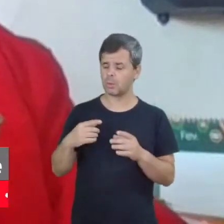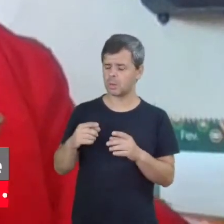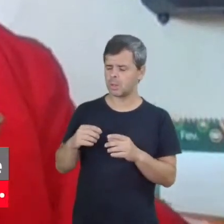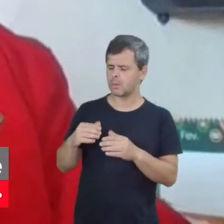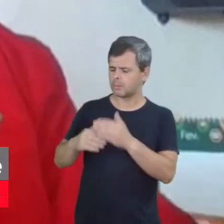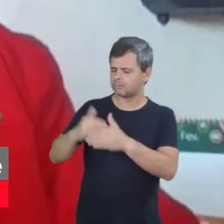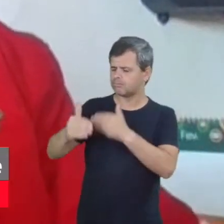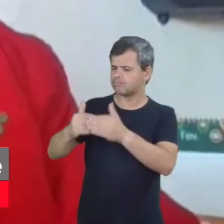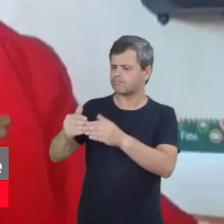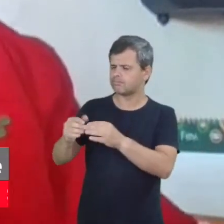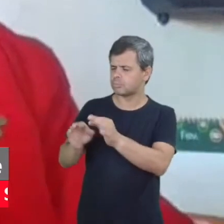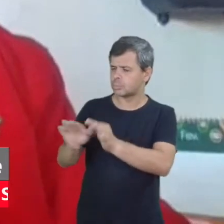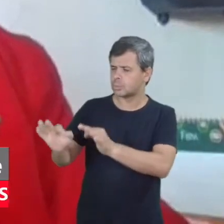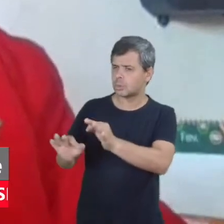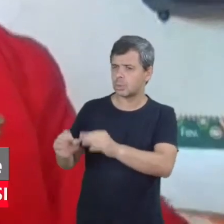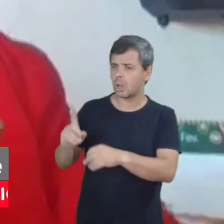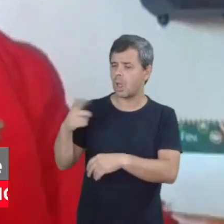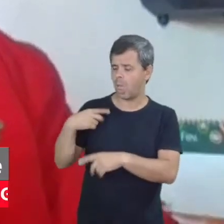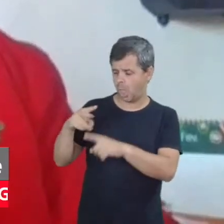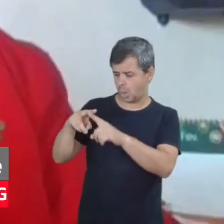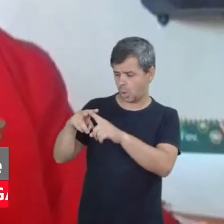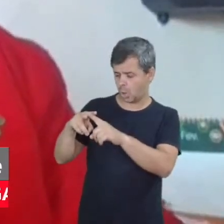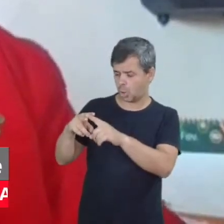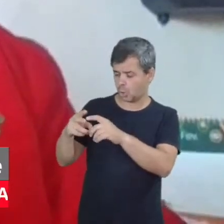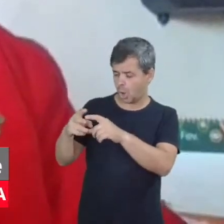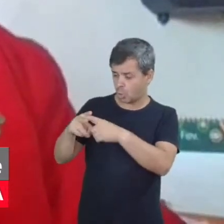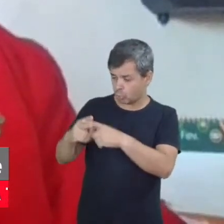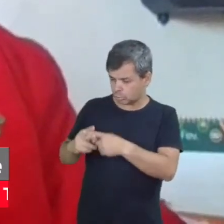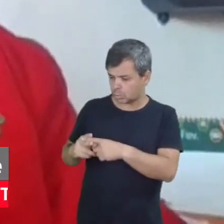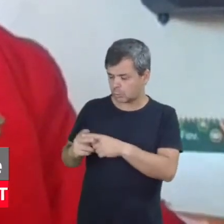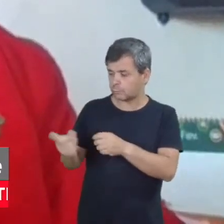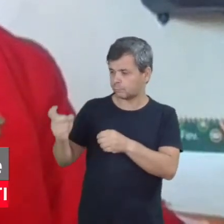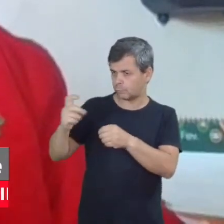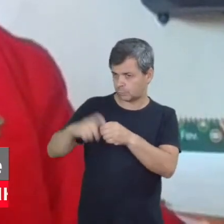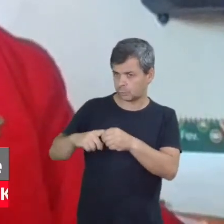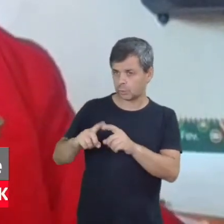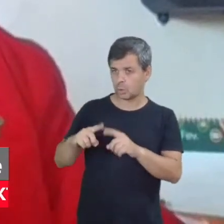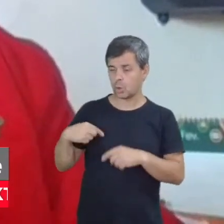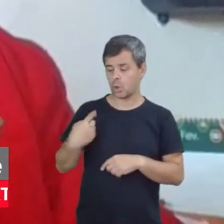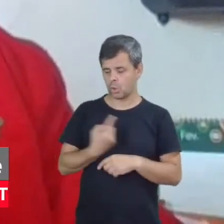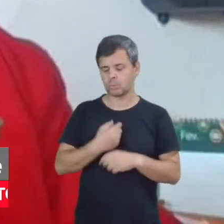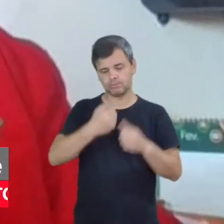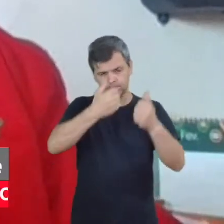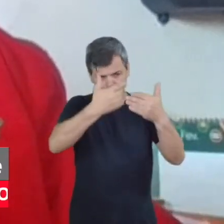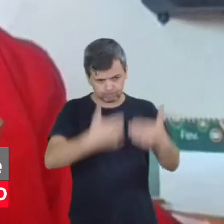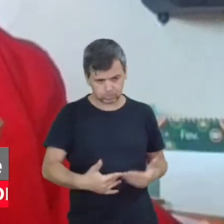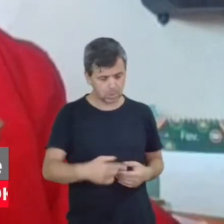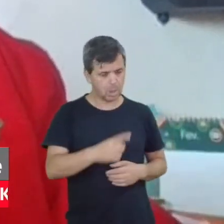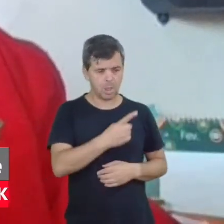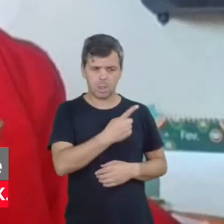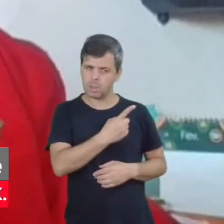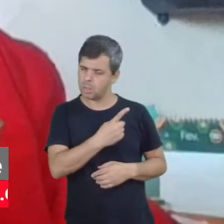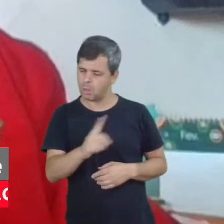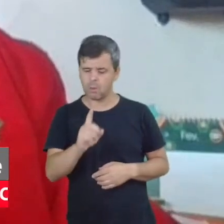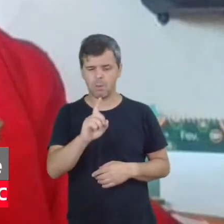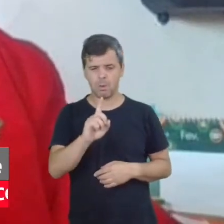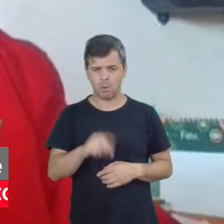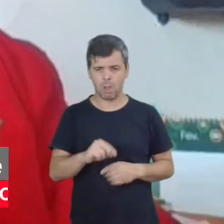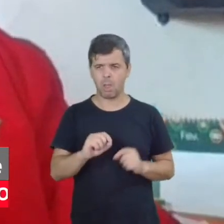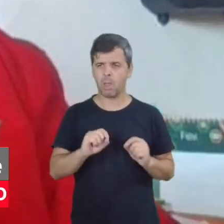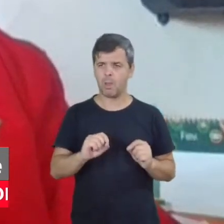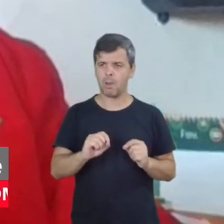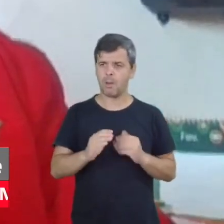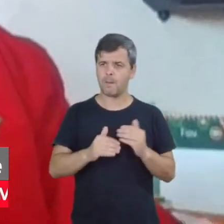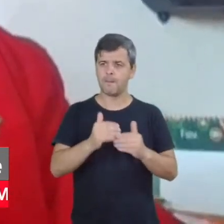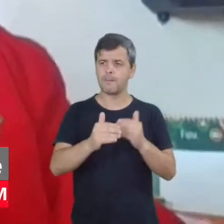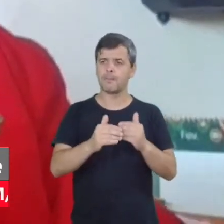organização, e tenho certeza que a reconstrução virá. Mas volto a dizer, ela não deve ser um